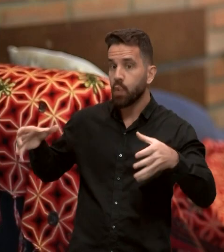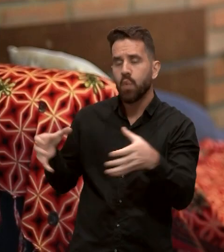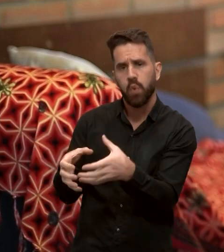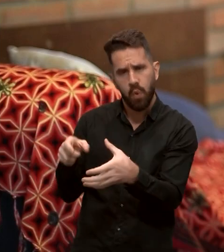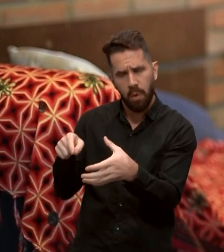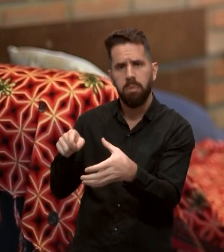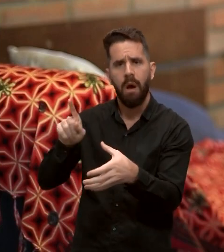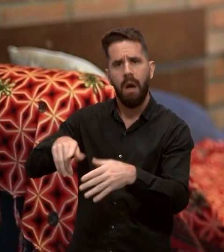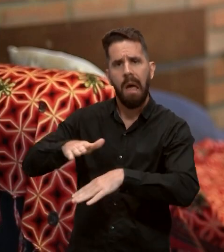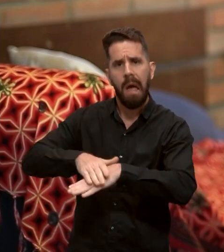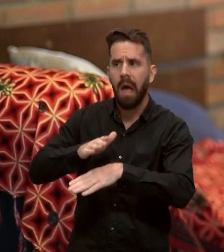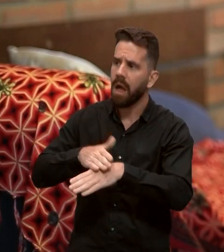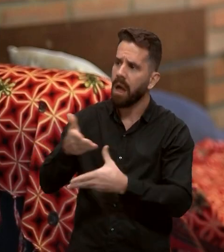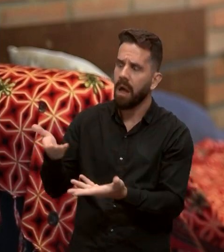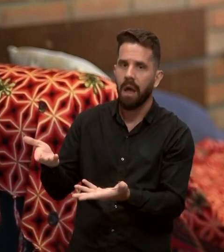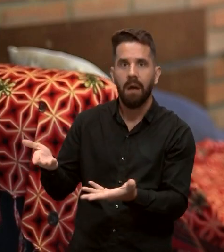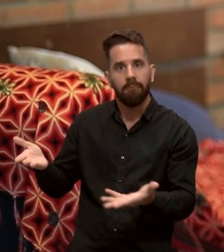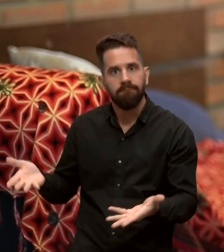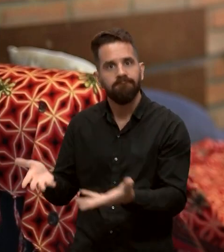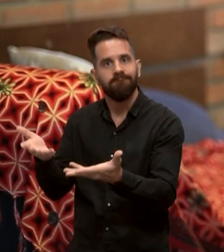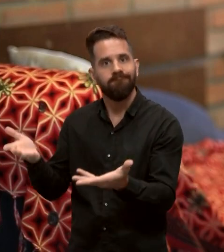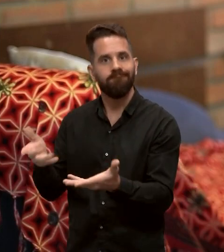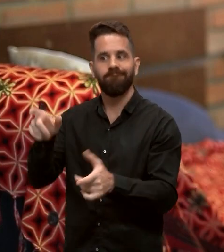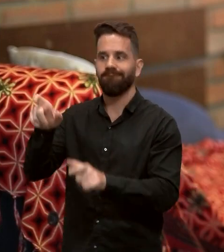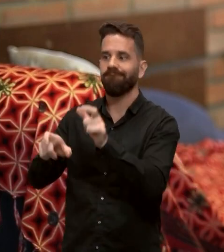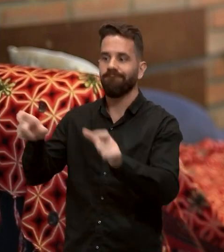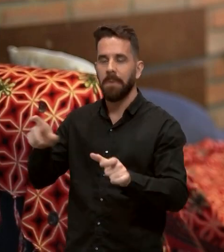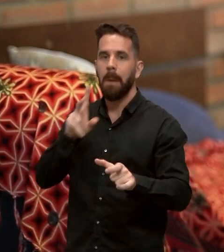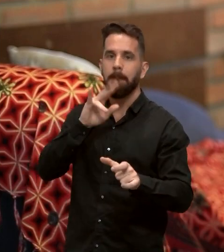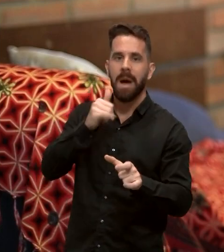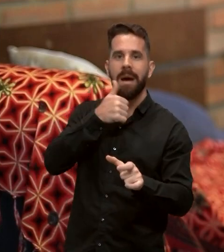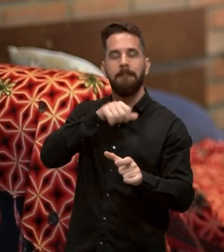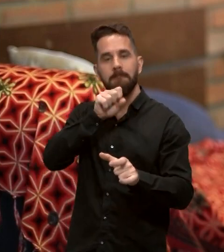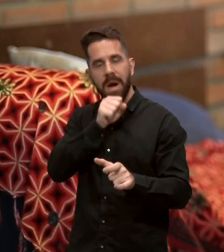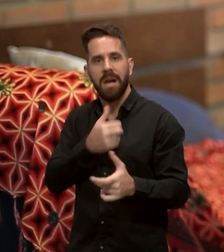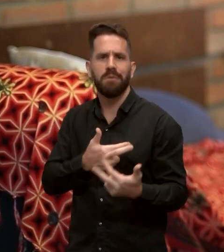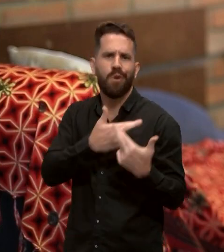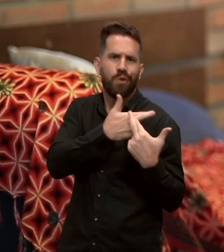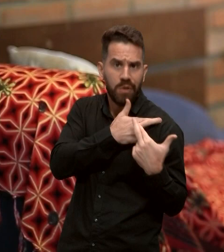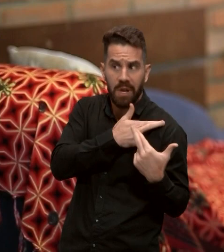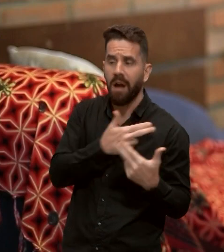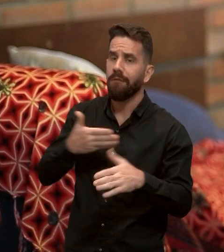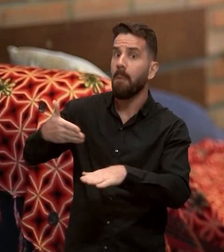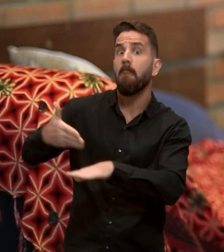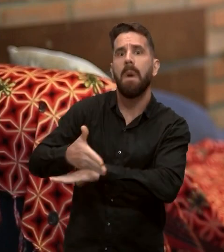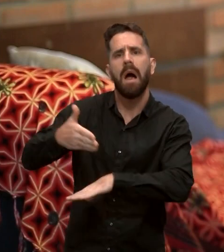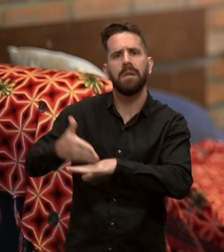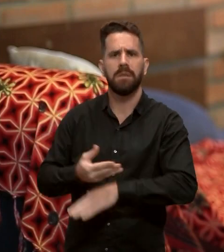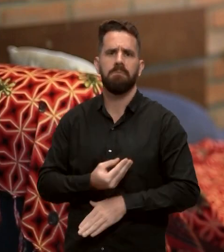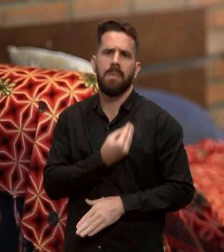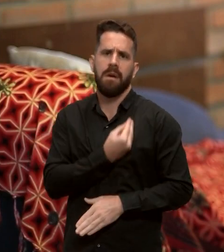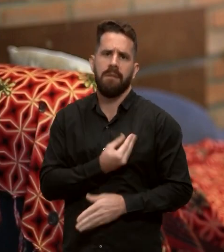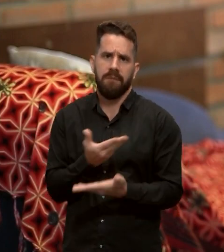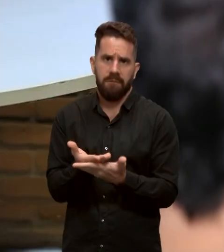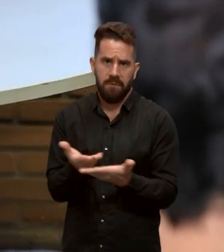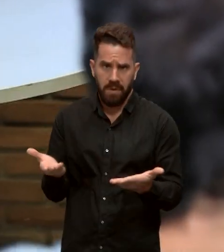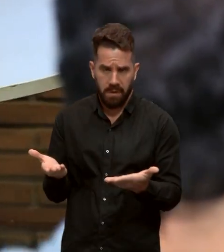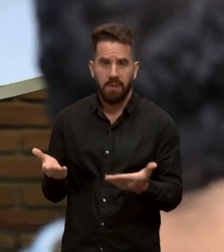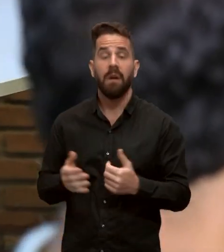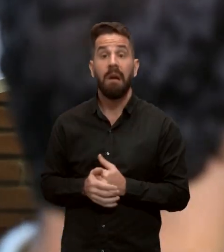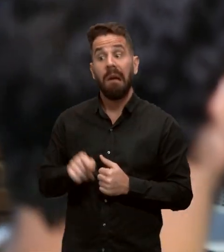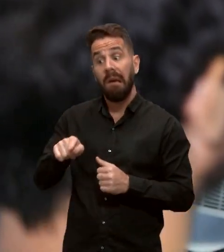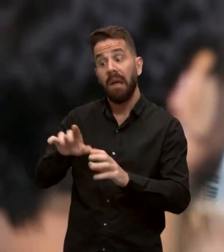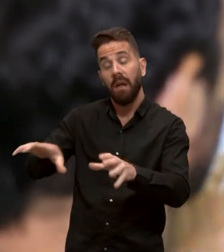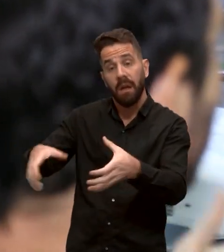a participação de todos os pais, mães e responsáveis que se interessam. Então ele tem um formato de um